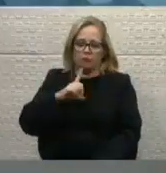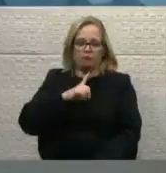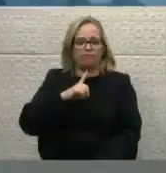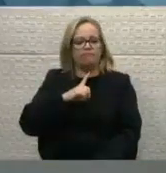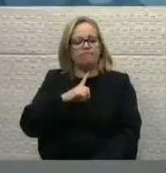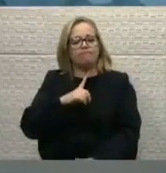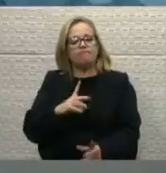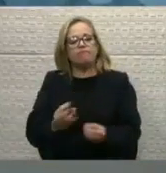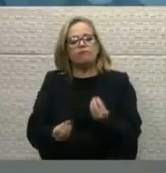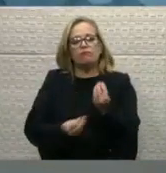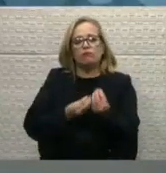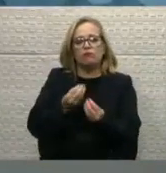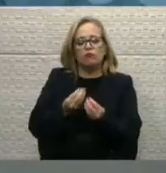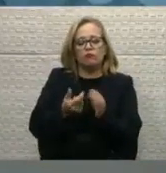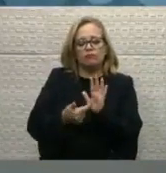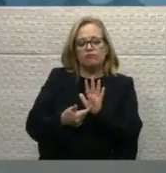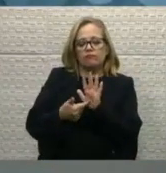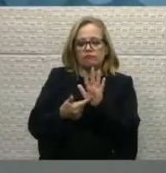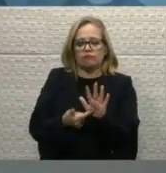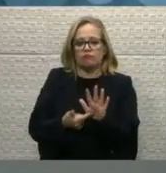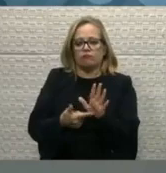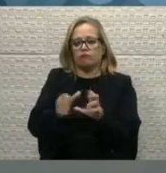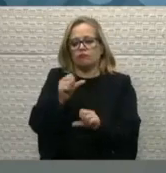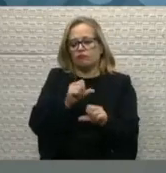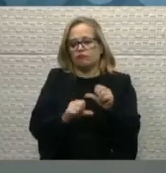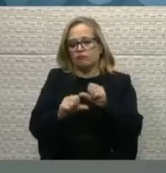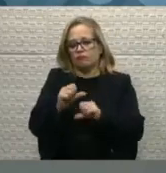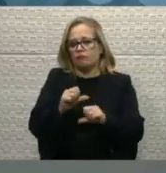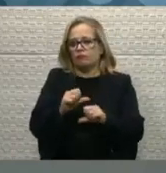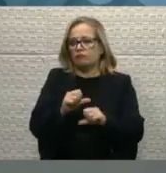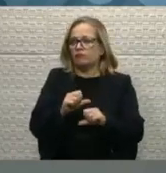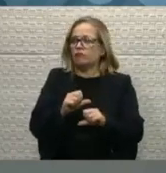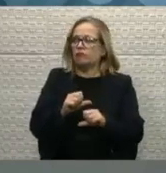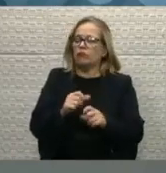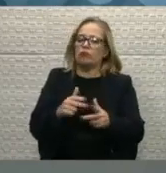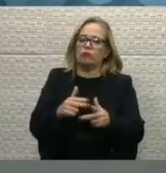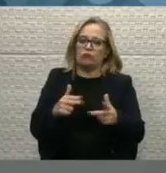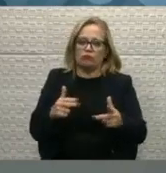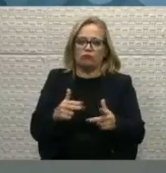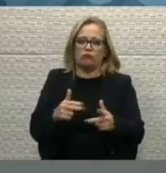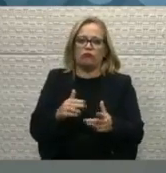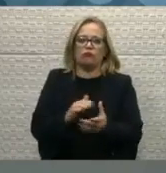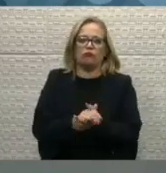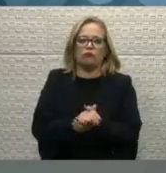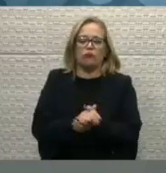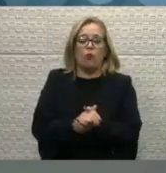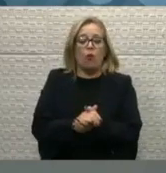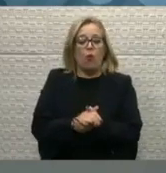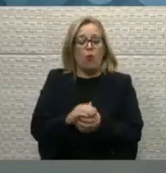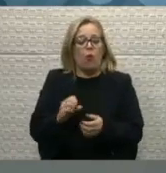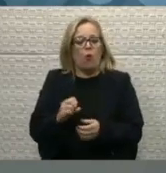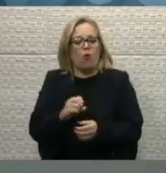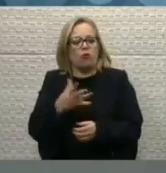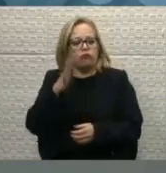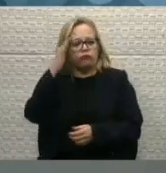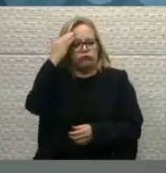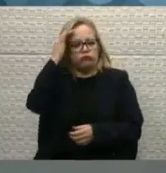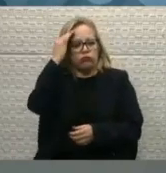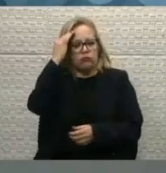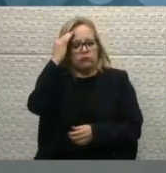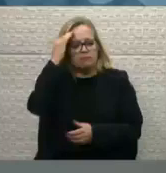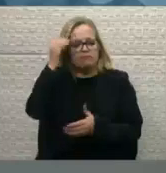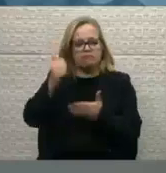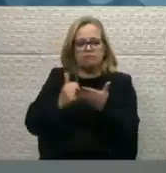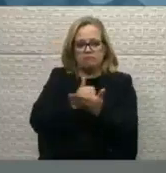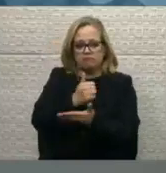essa possibilidade de representar a transformação como um produto matricial, ou definir uma transformação com